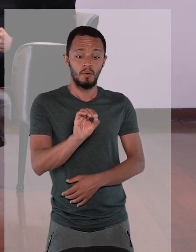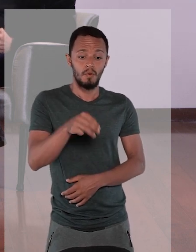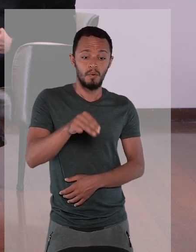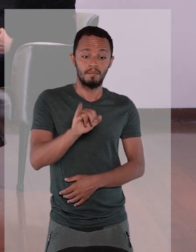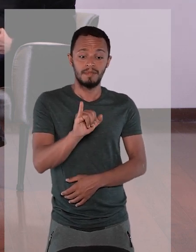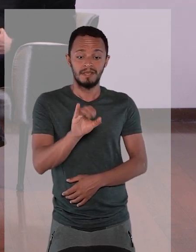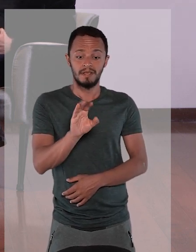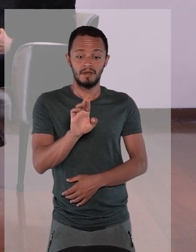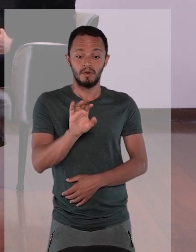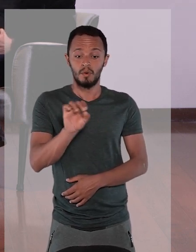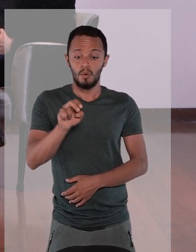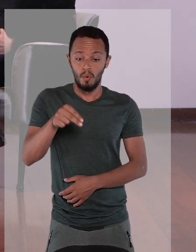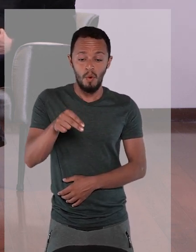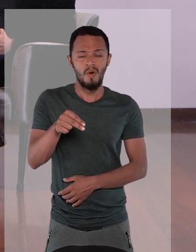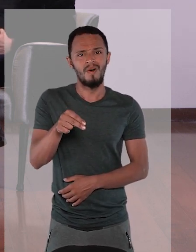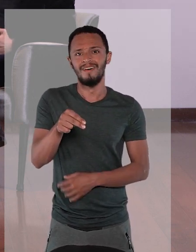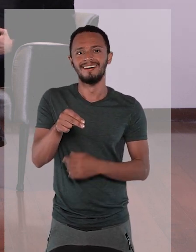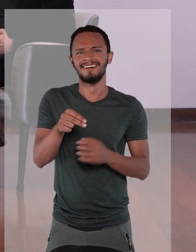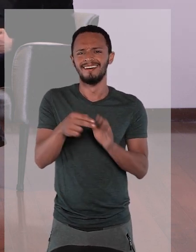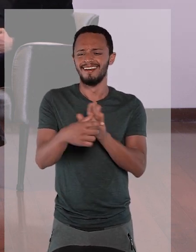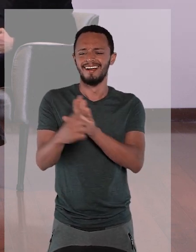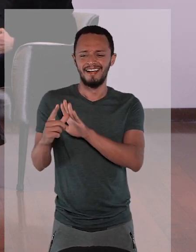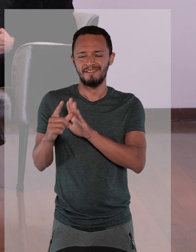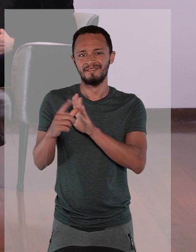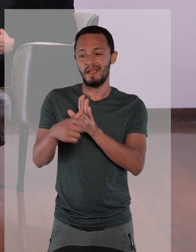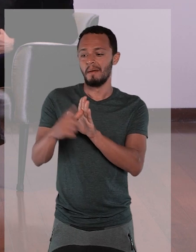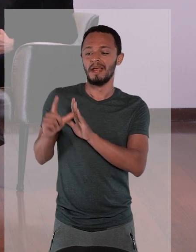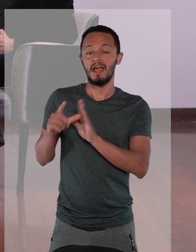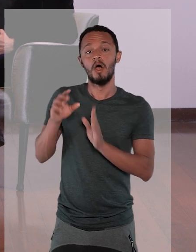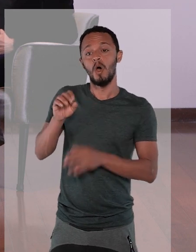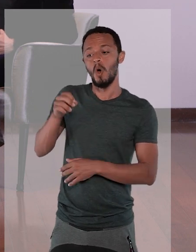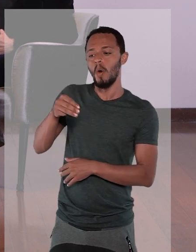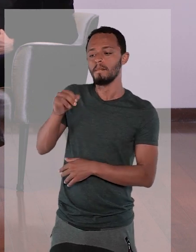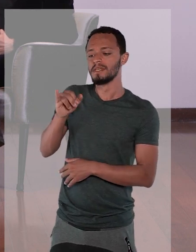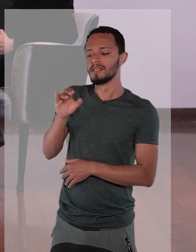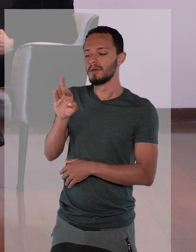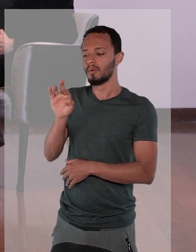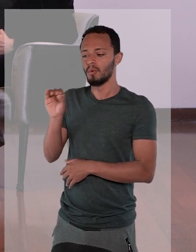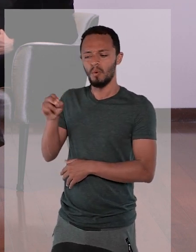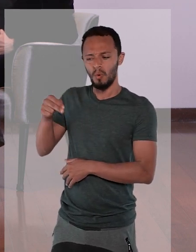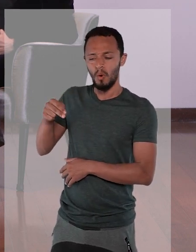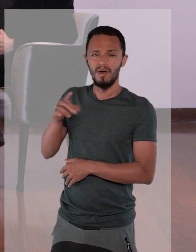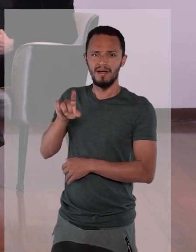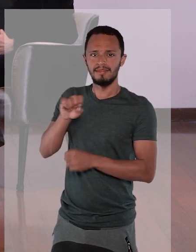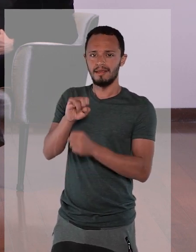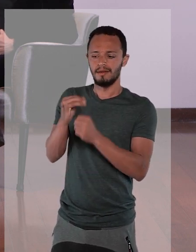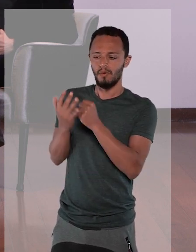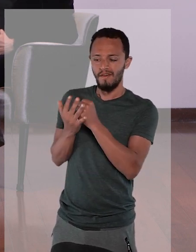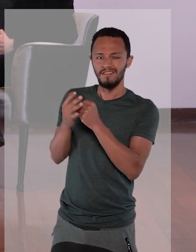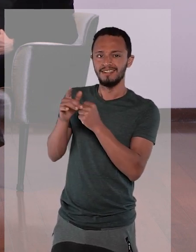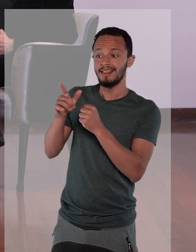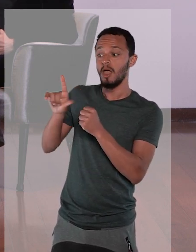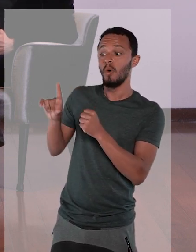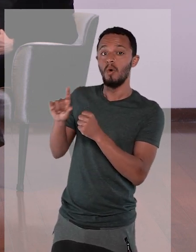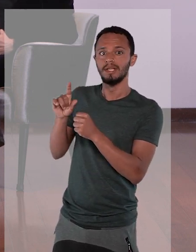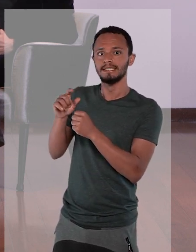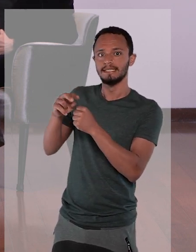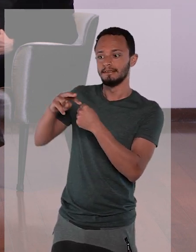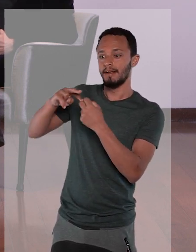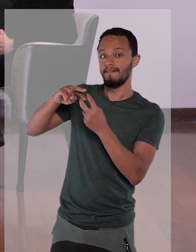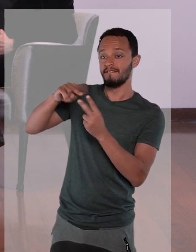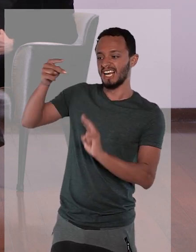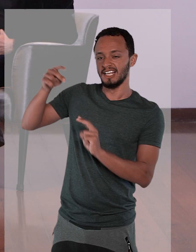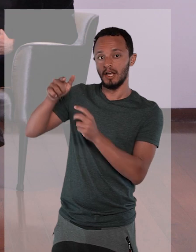uma... faz um levantamento bem consistente, não só de tudo que a senhora escreveu no